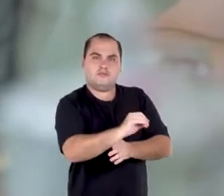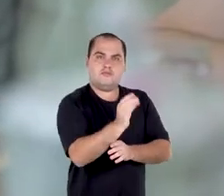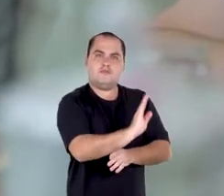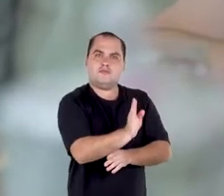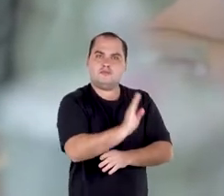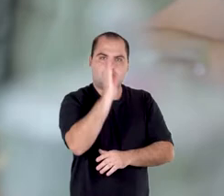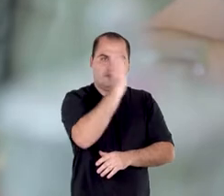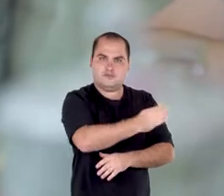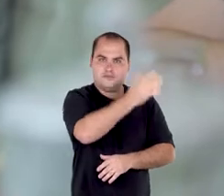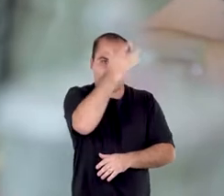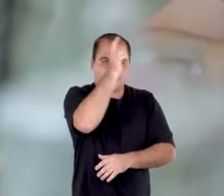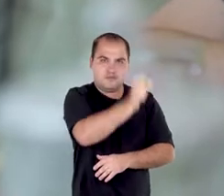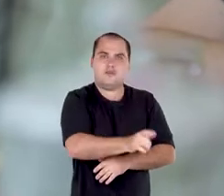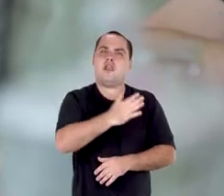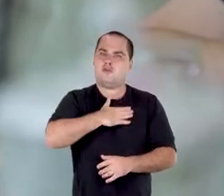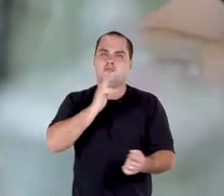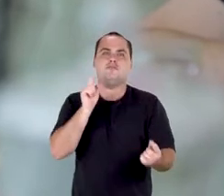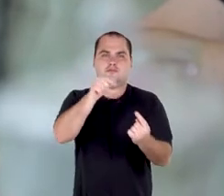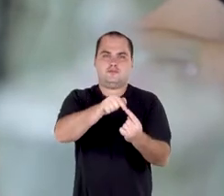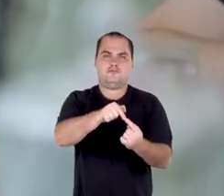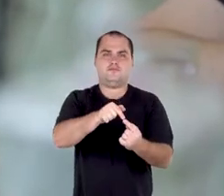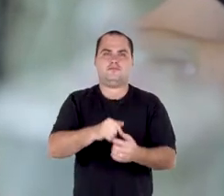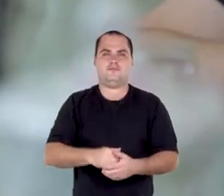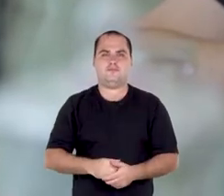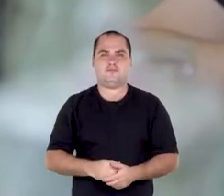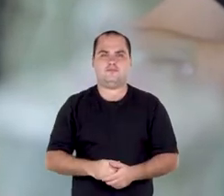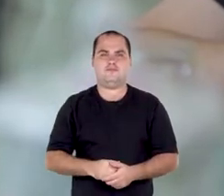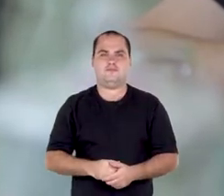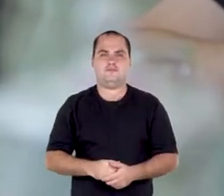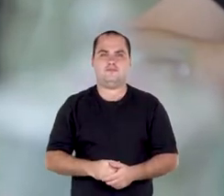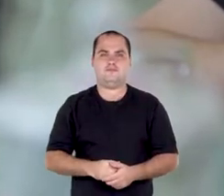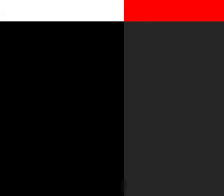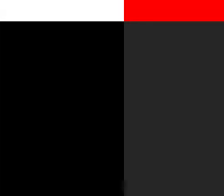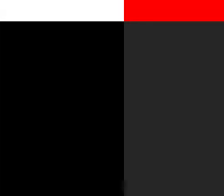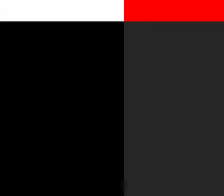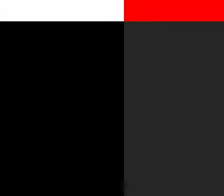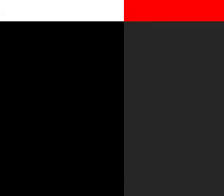impostos em benefício direto às pessoas é o nosso grande objetivo.